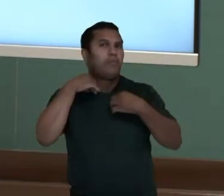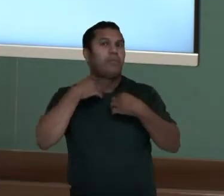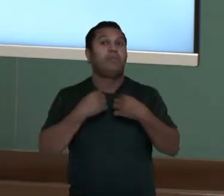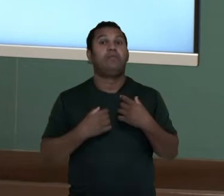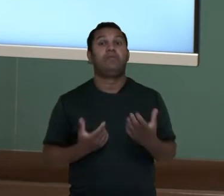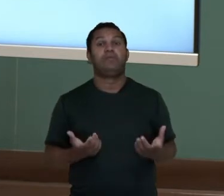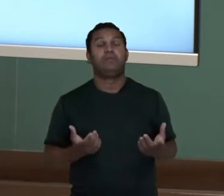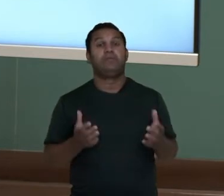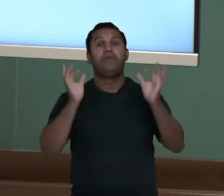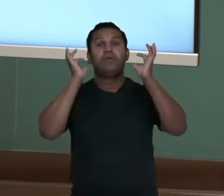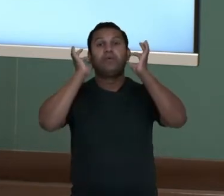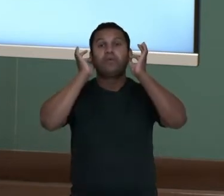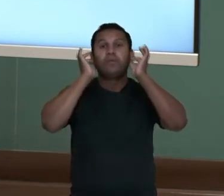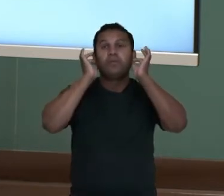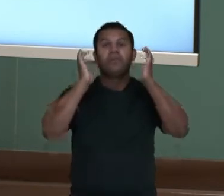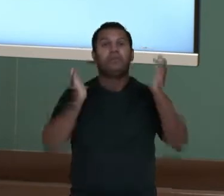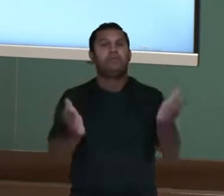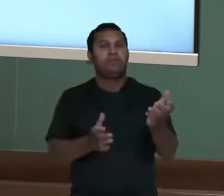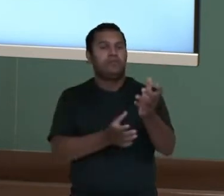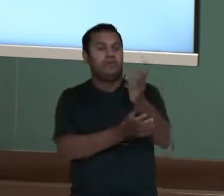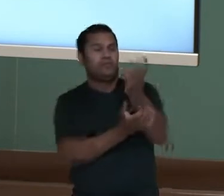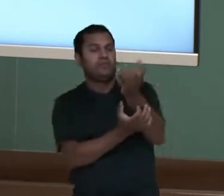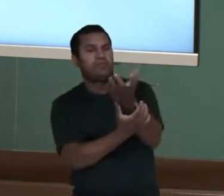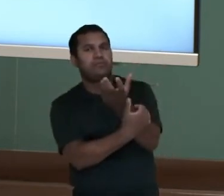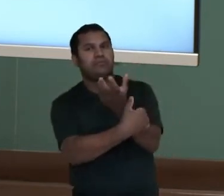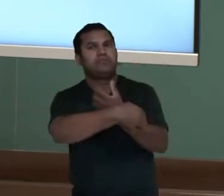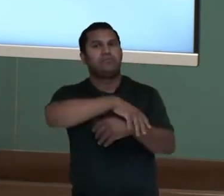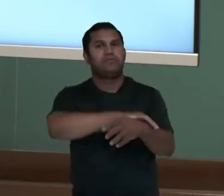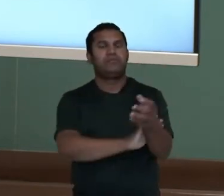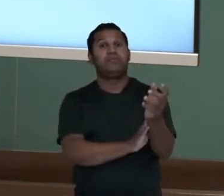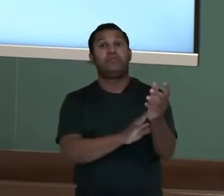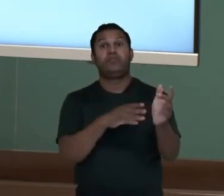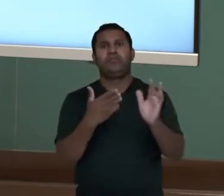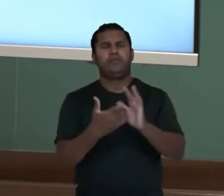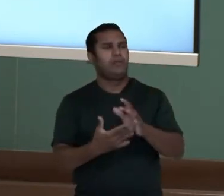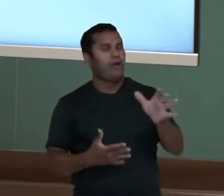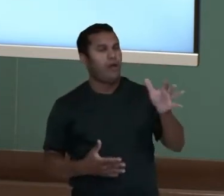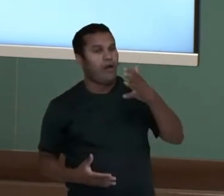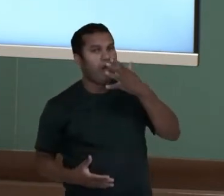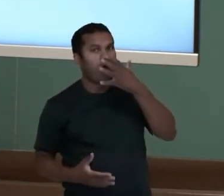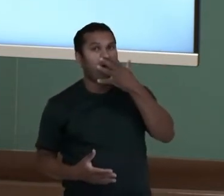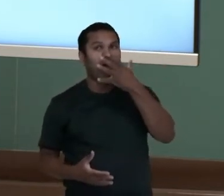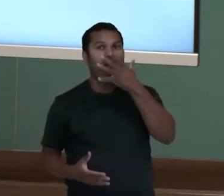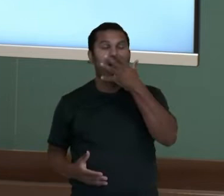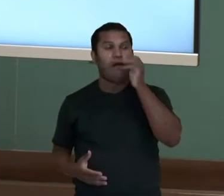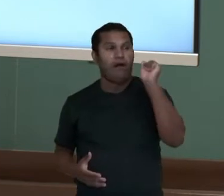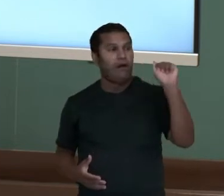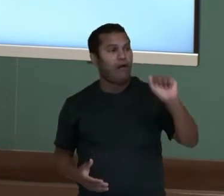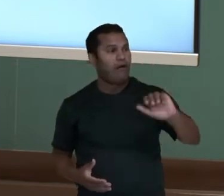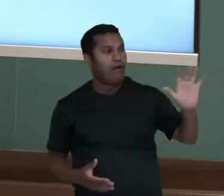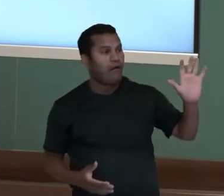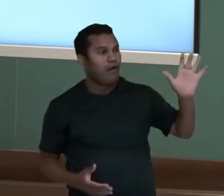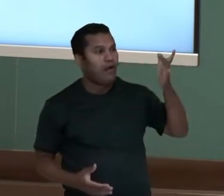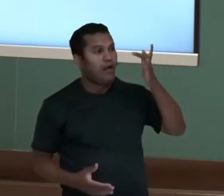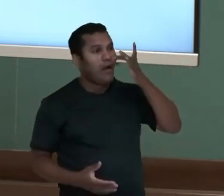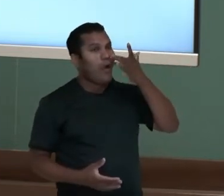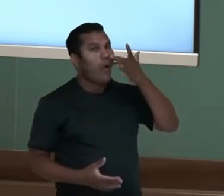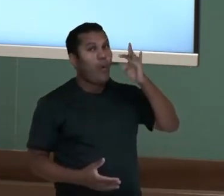ouro. E o ouro, diante da política metalista, né, ele era a riqueza de uma